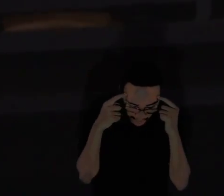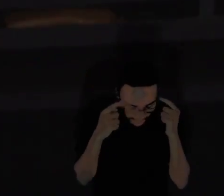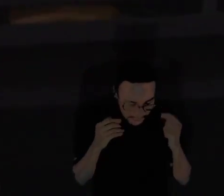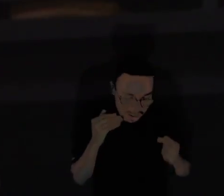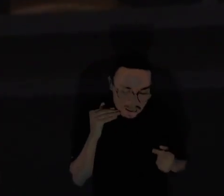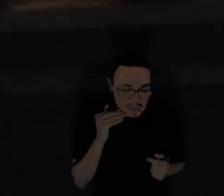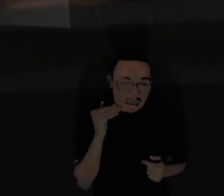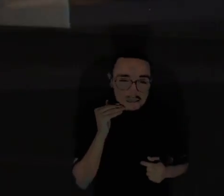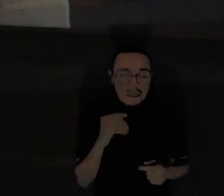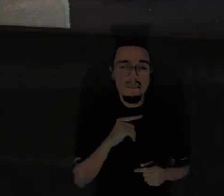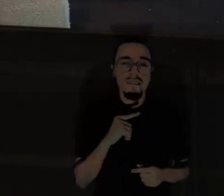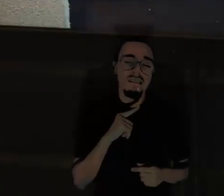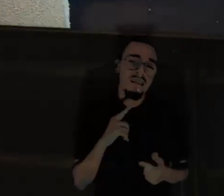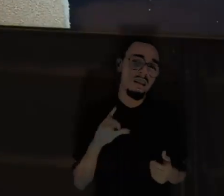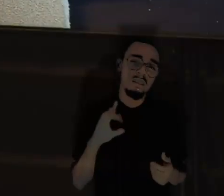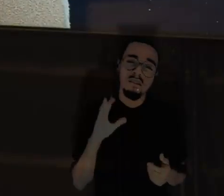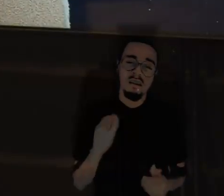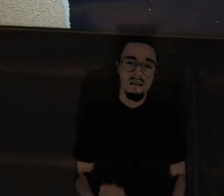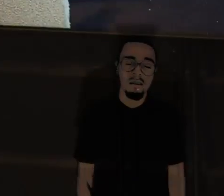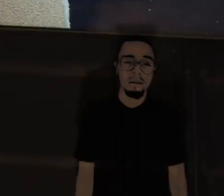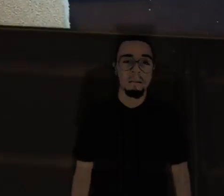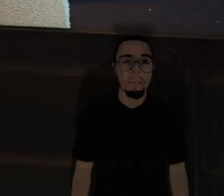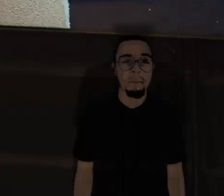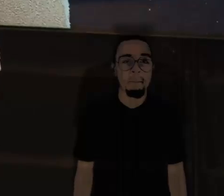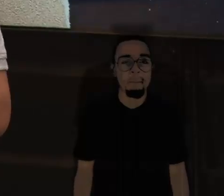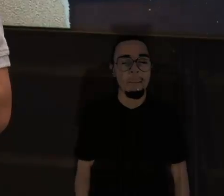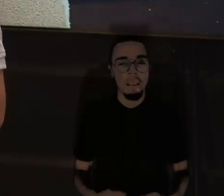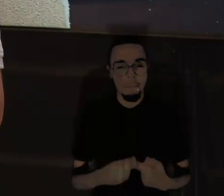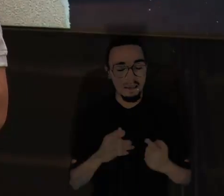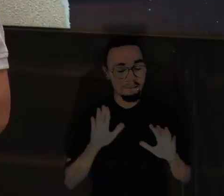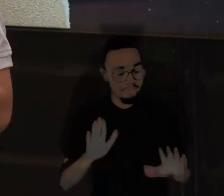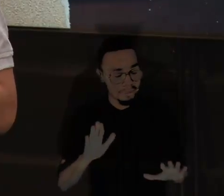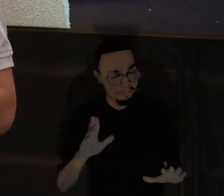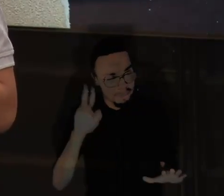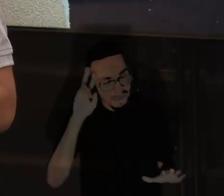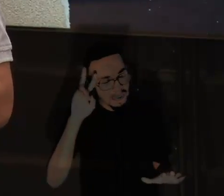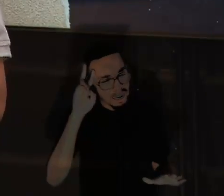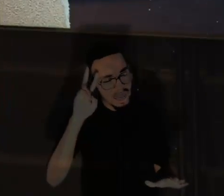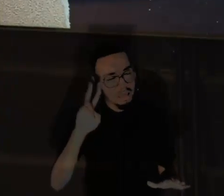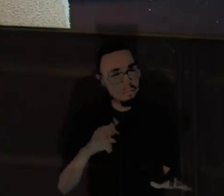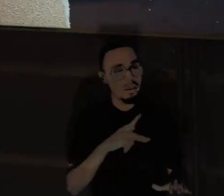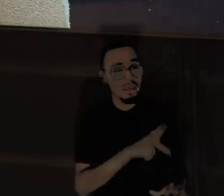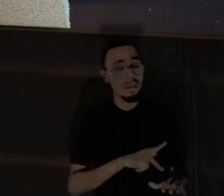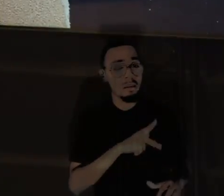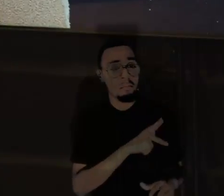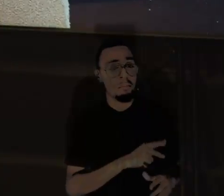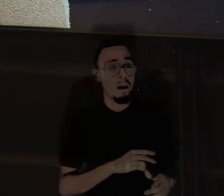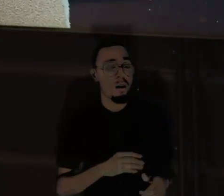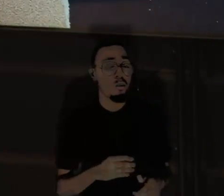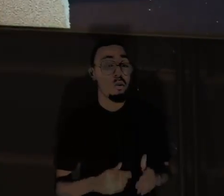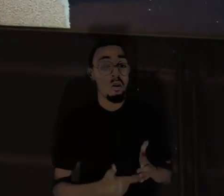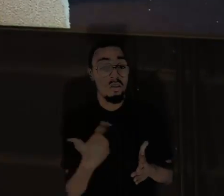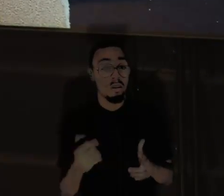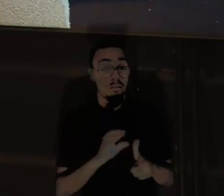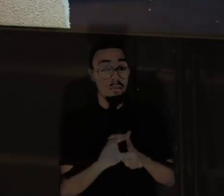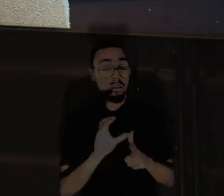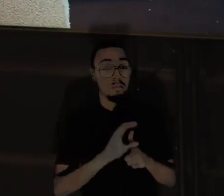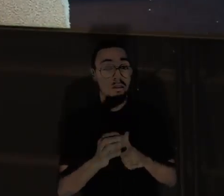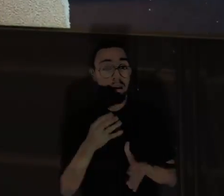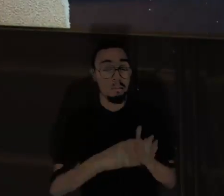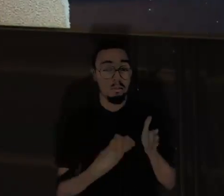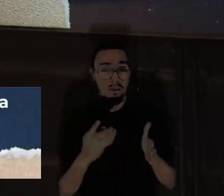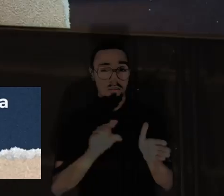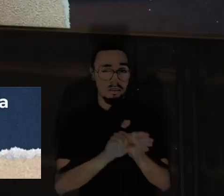outros. Mas aí eu me lembro do que o diabo tem feito, e Paulo nos alerta em 2 Coríntios capítulo 4, versículo